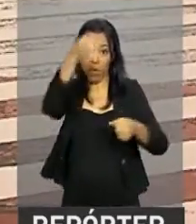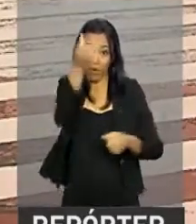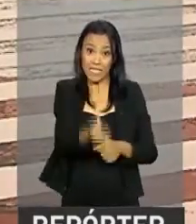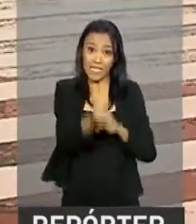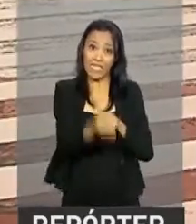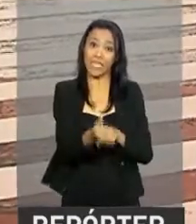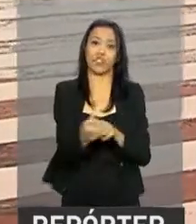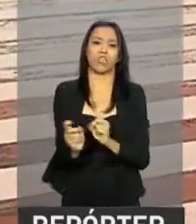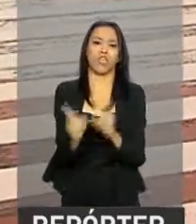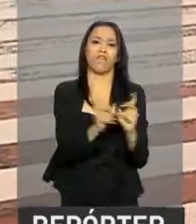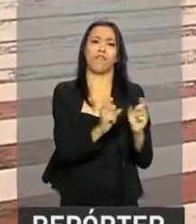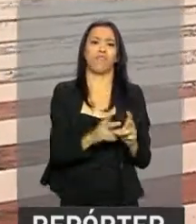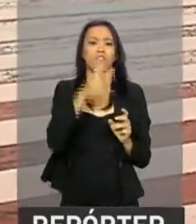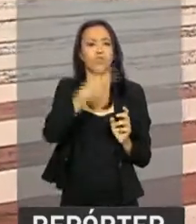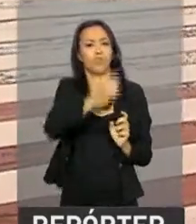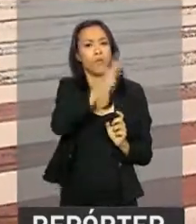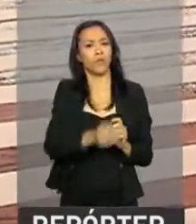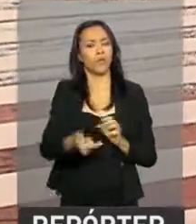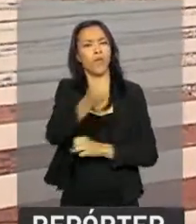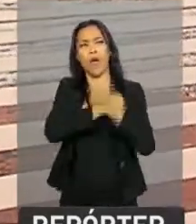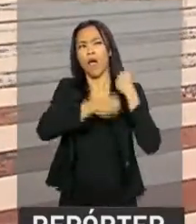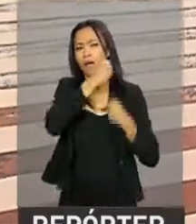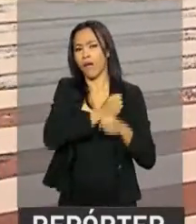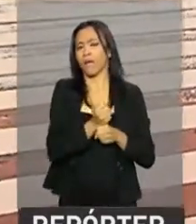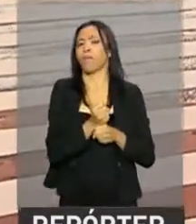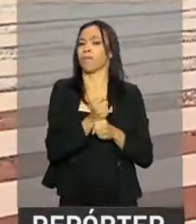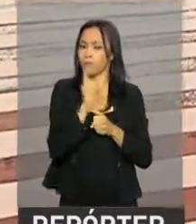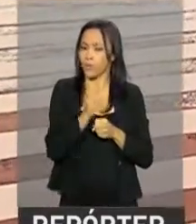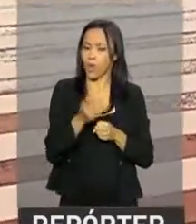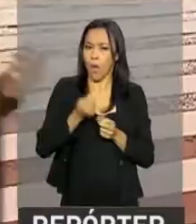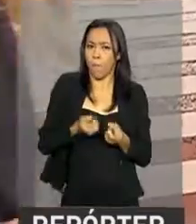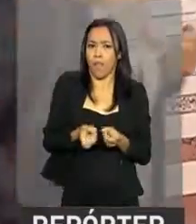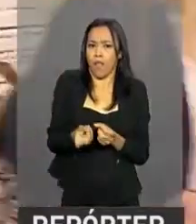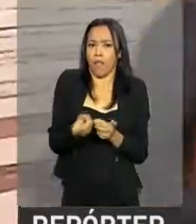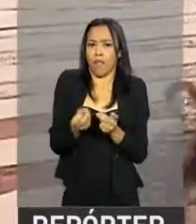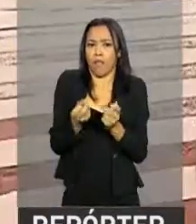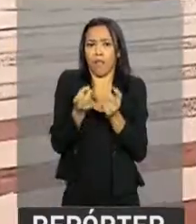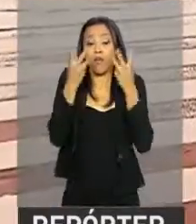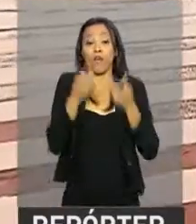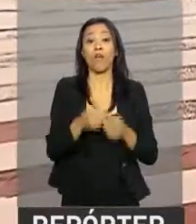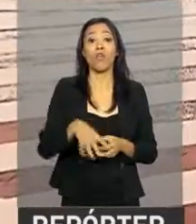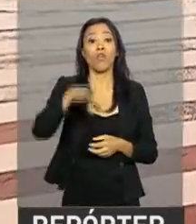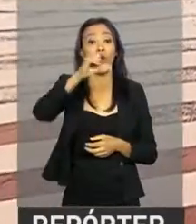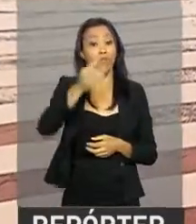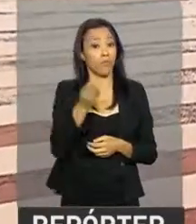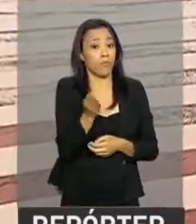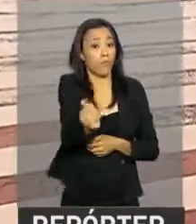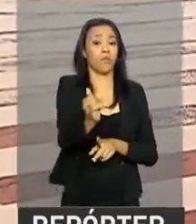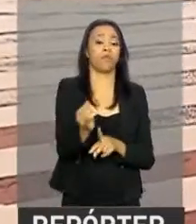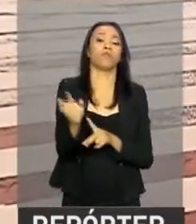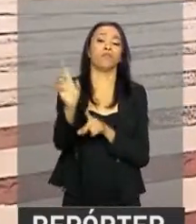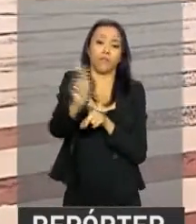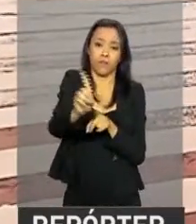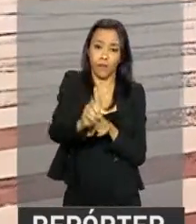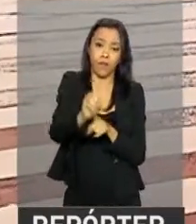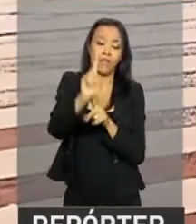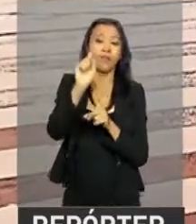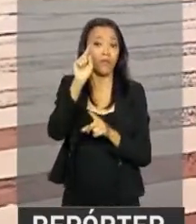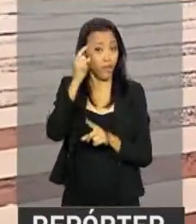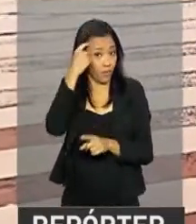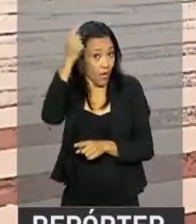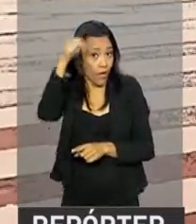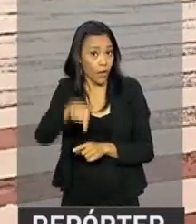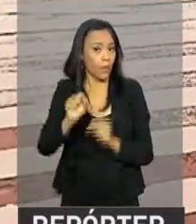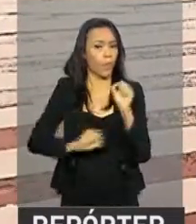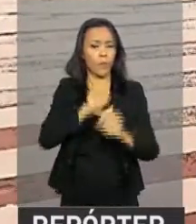do Brasil. Só no ano passado, o comércio entre os dois países atingiu mais de 9 bilhões e meio de dólares. E a ideia aqui